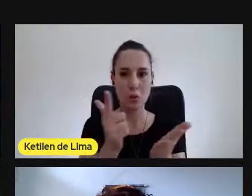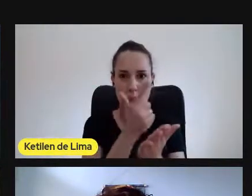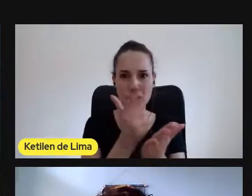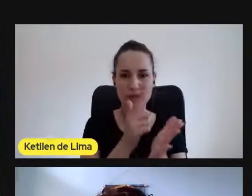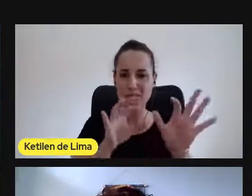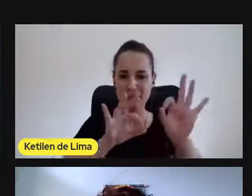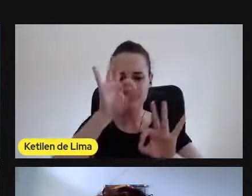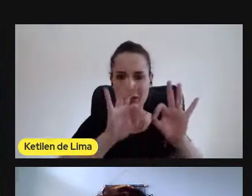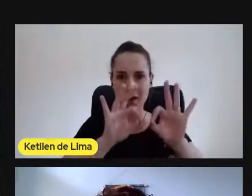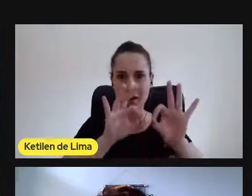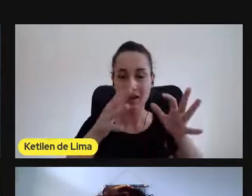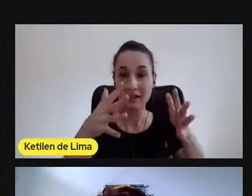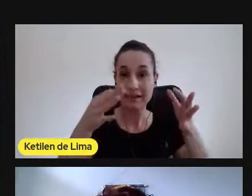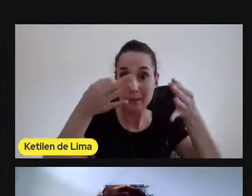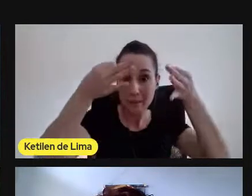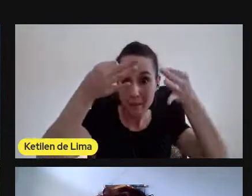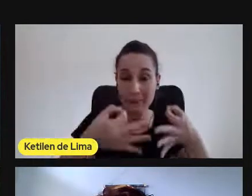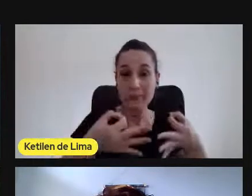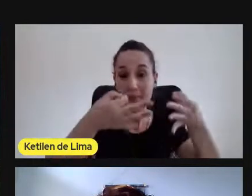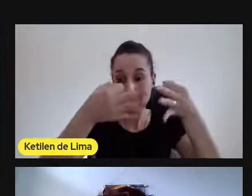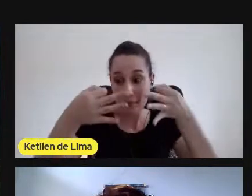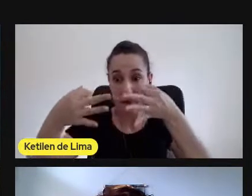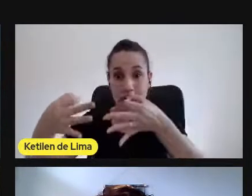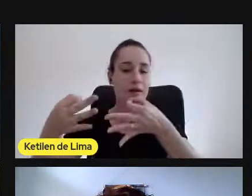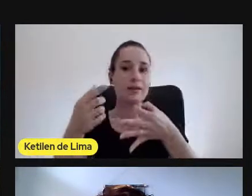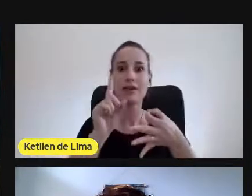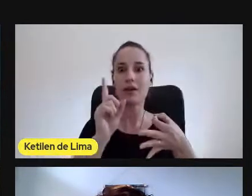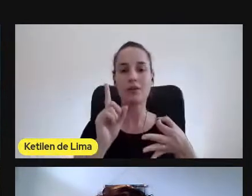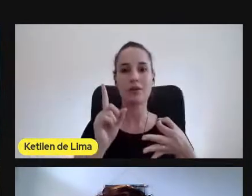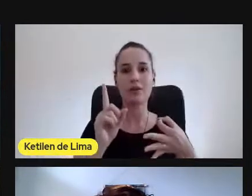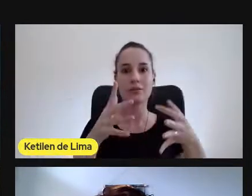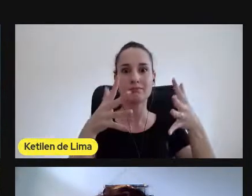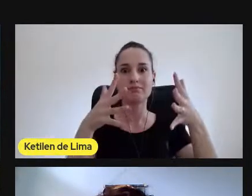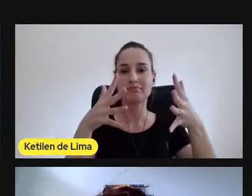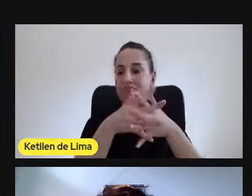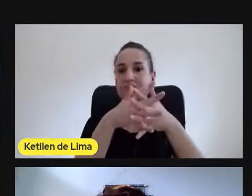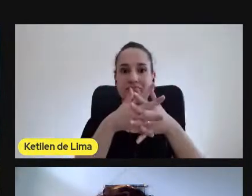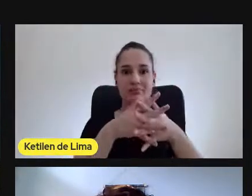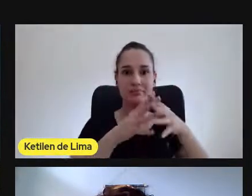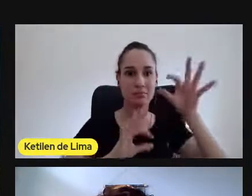as coisas podem existir ao mesmo tempo, né? Não acredito que exista